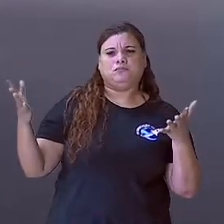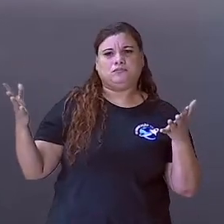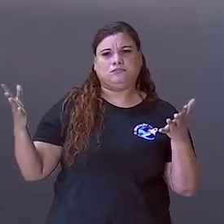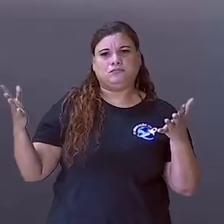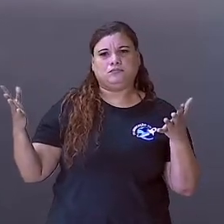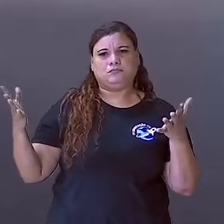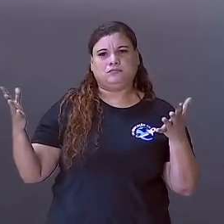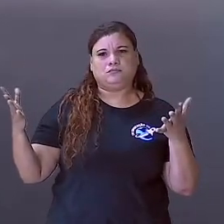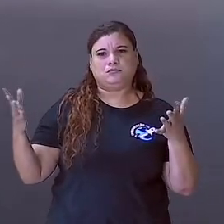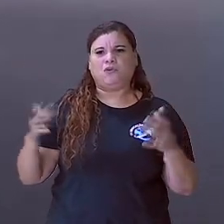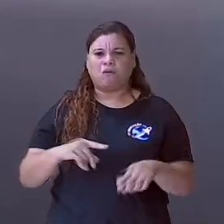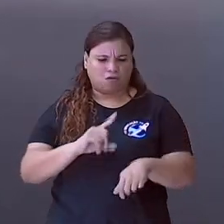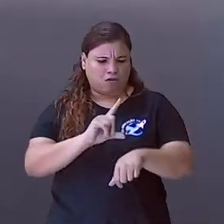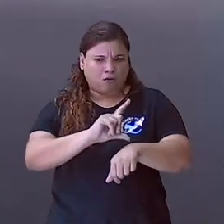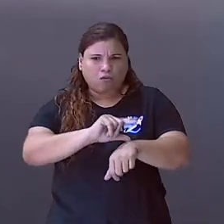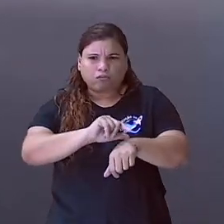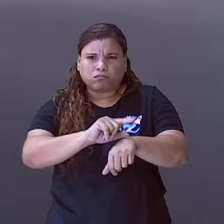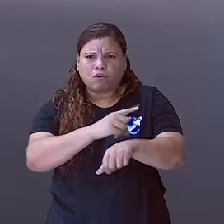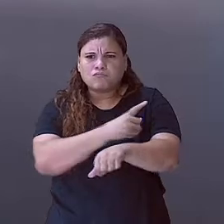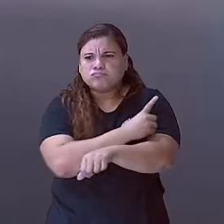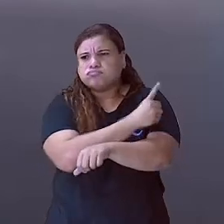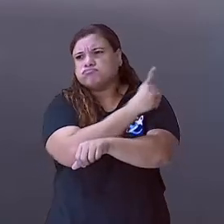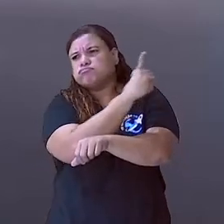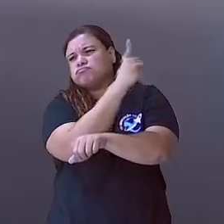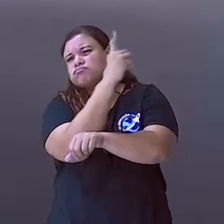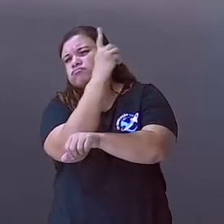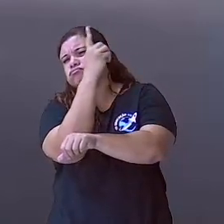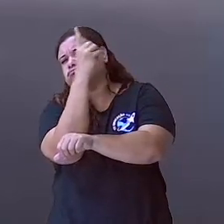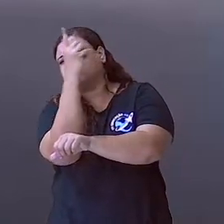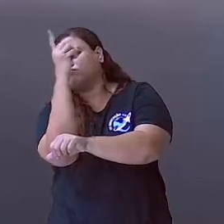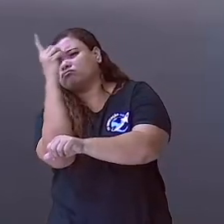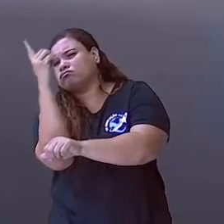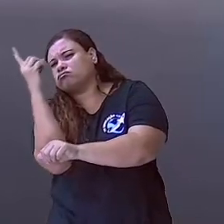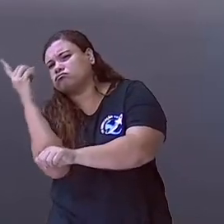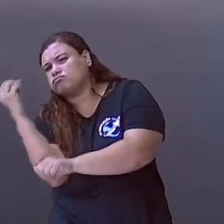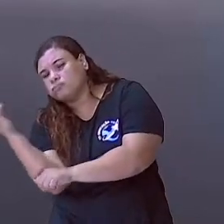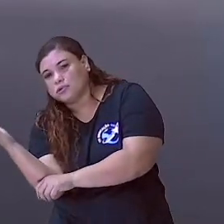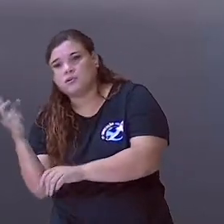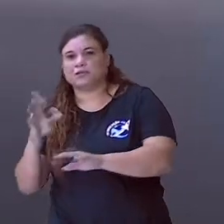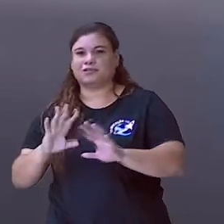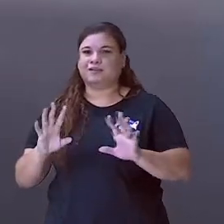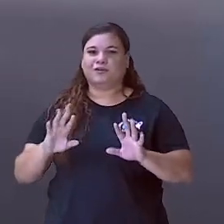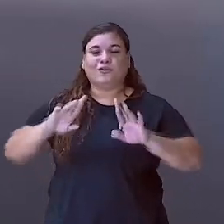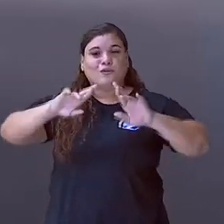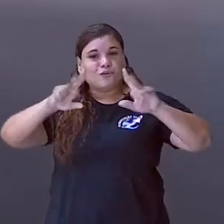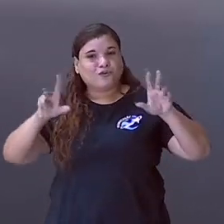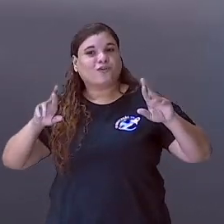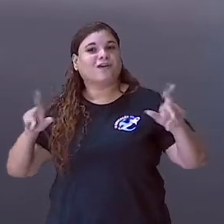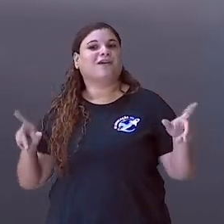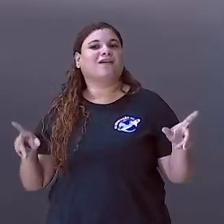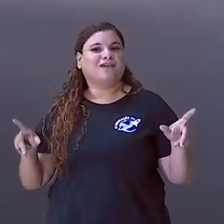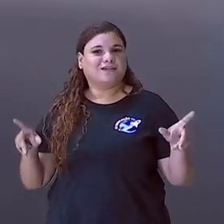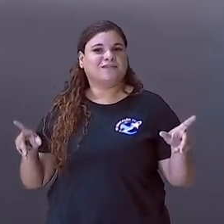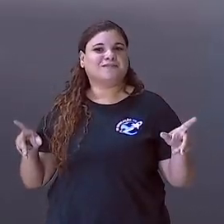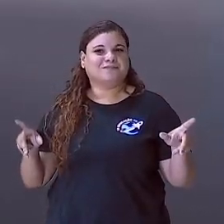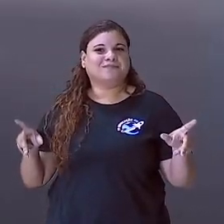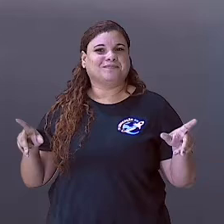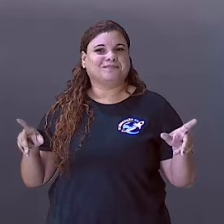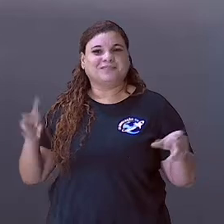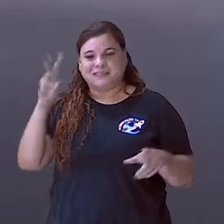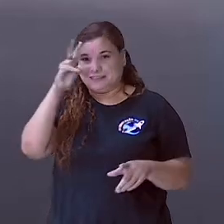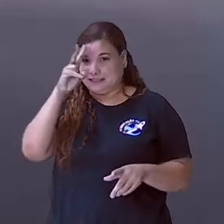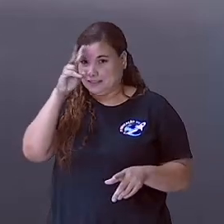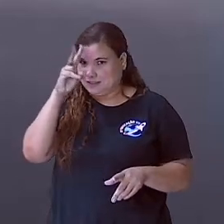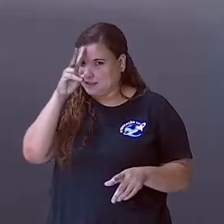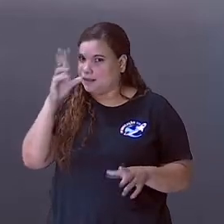todo como nós temos aqui na zona tropical. Lembra disso, tá?